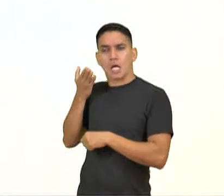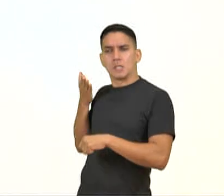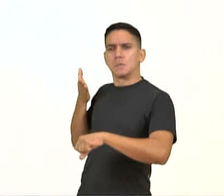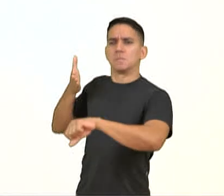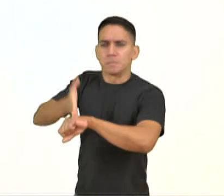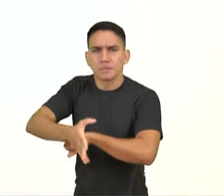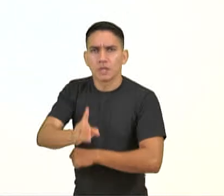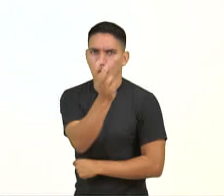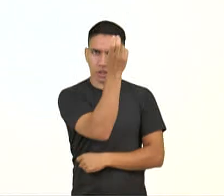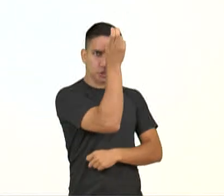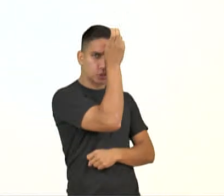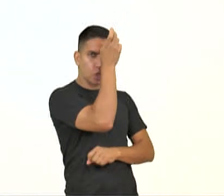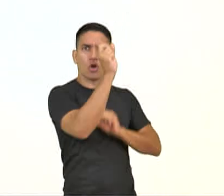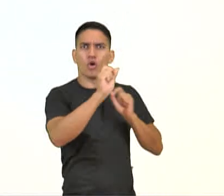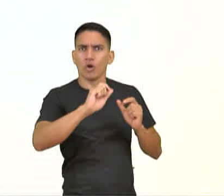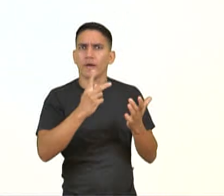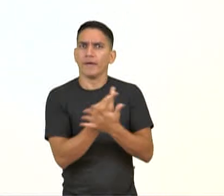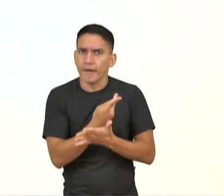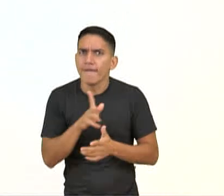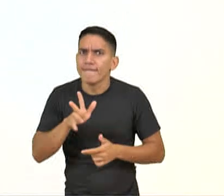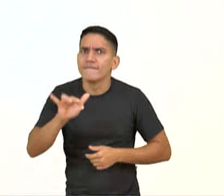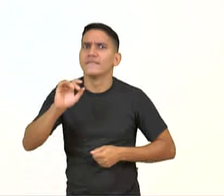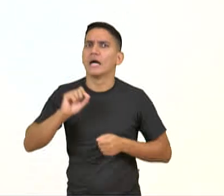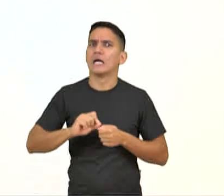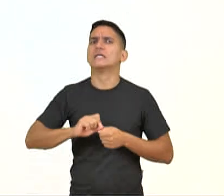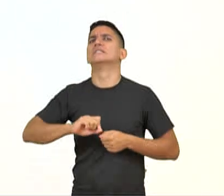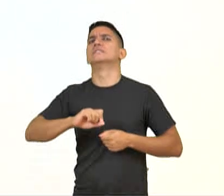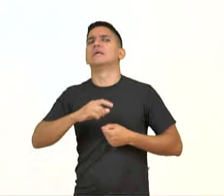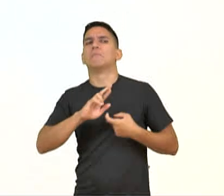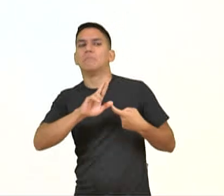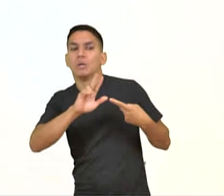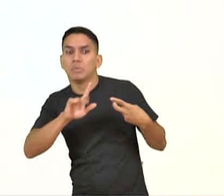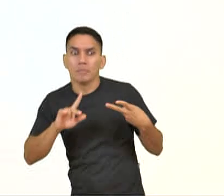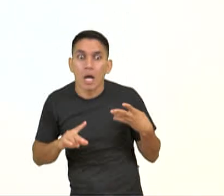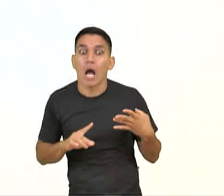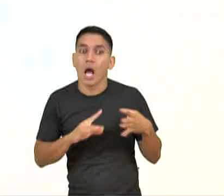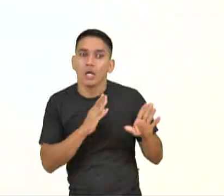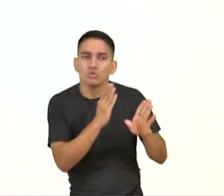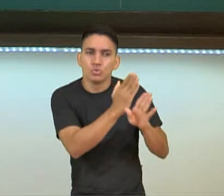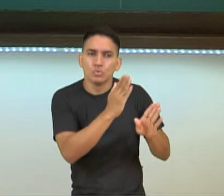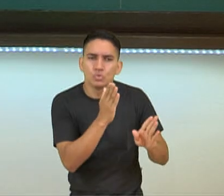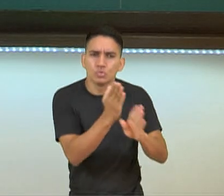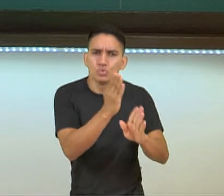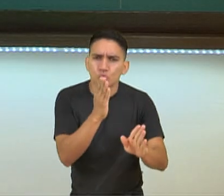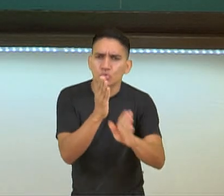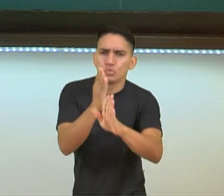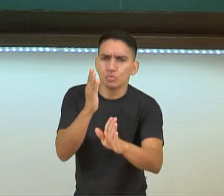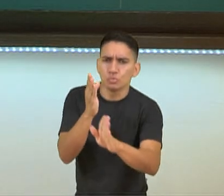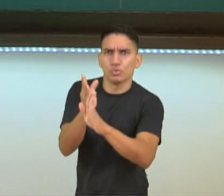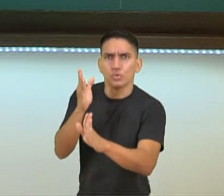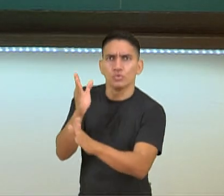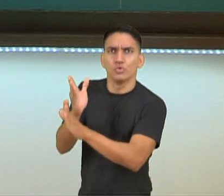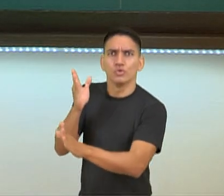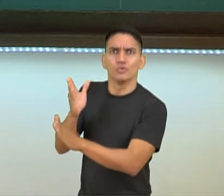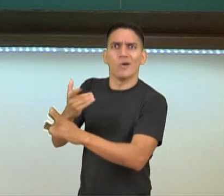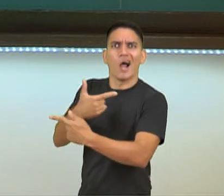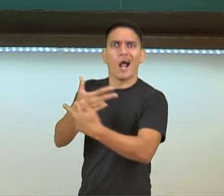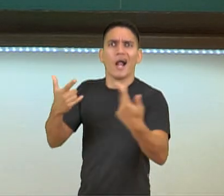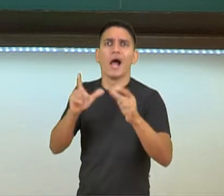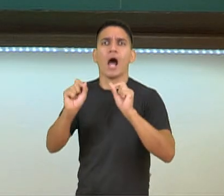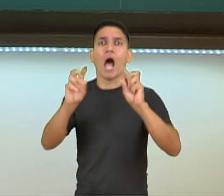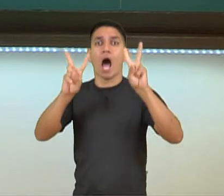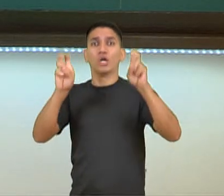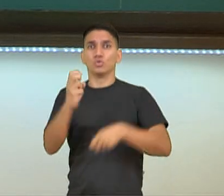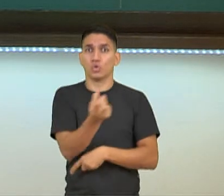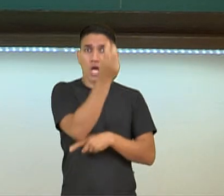invasão ao Egito, vão ocorrer inúmeras descobertas sobre o Egito Antigo, porque a partir